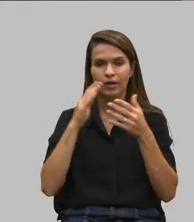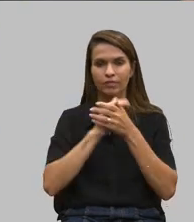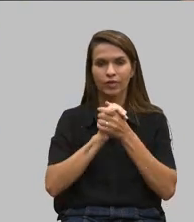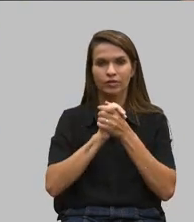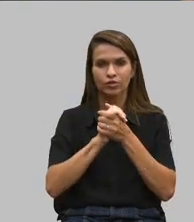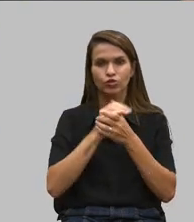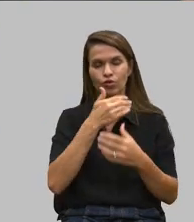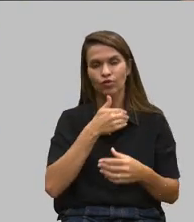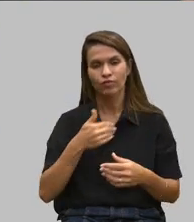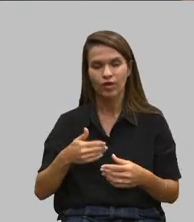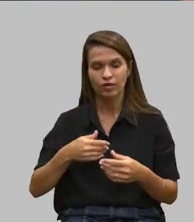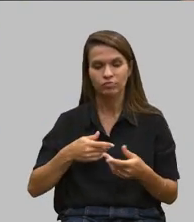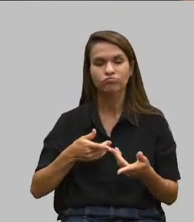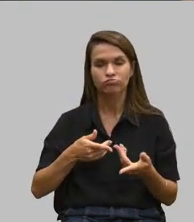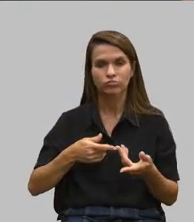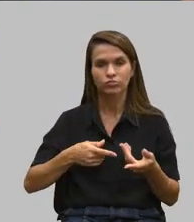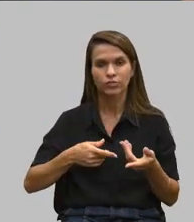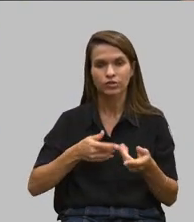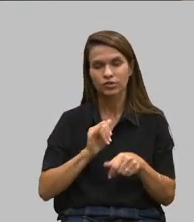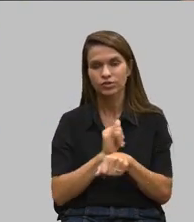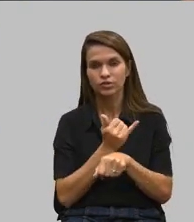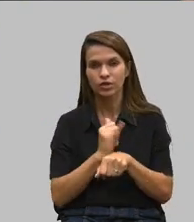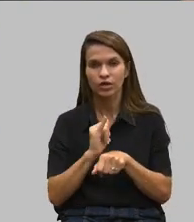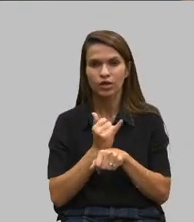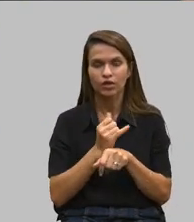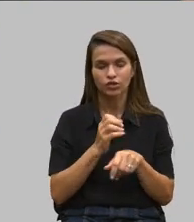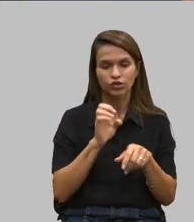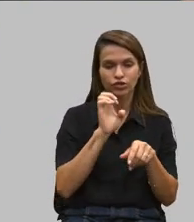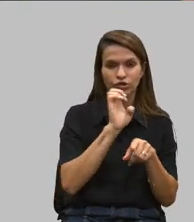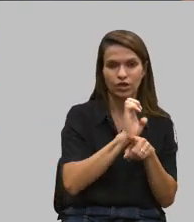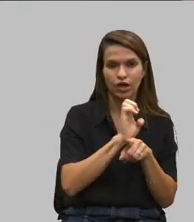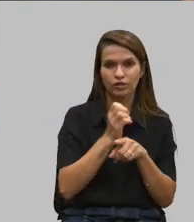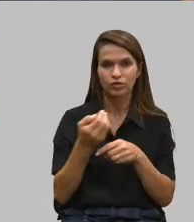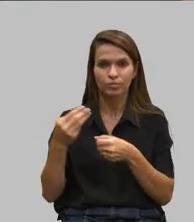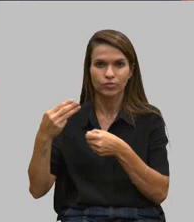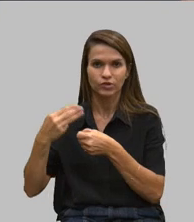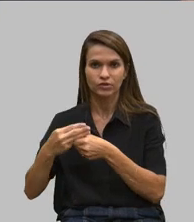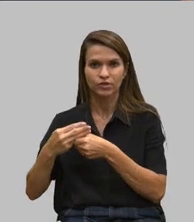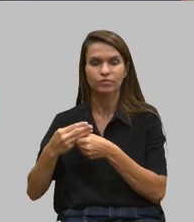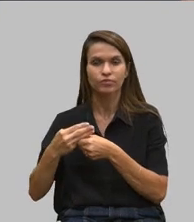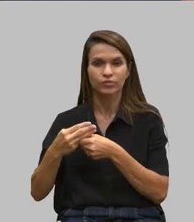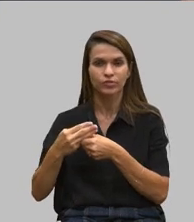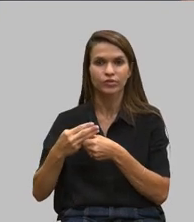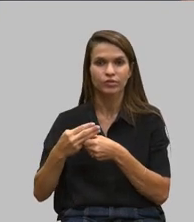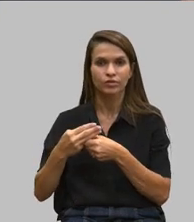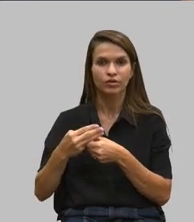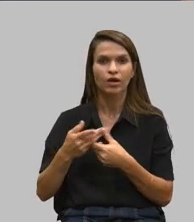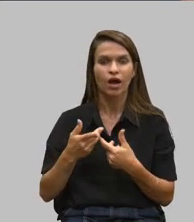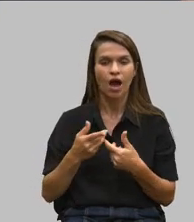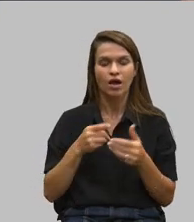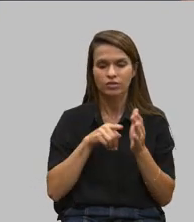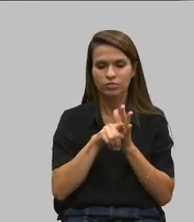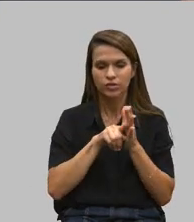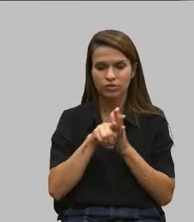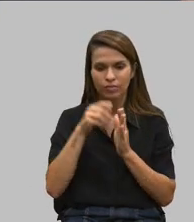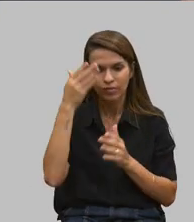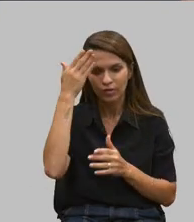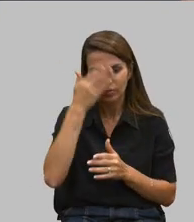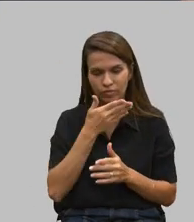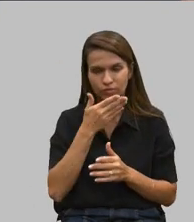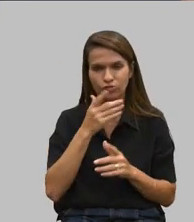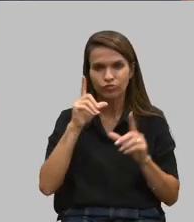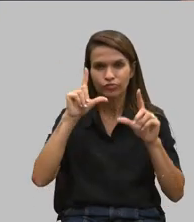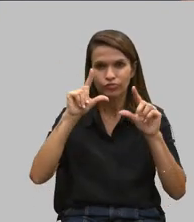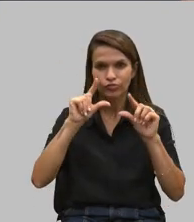articulação entre o estado e município né a literatura eh as pesquisas T comprovado que há um esvaziamento dos